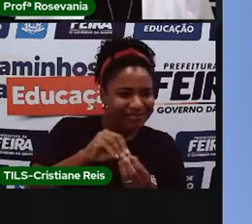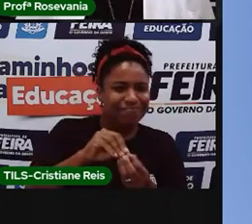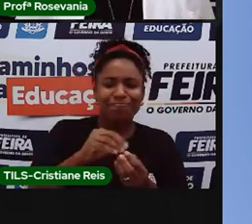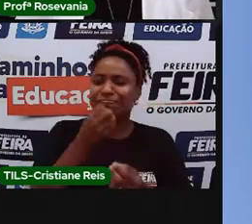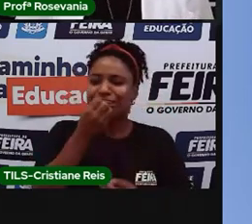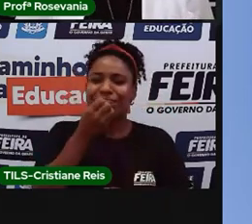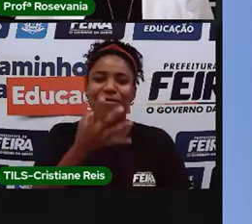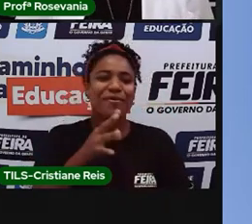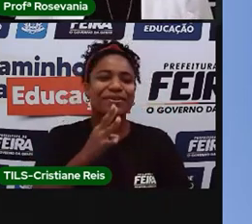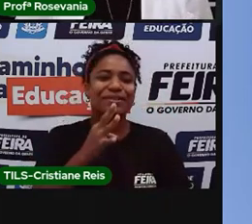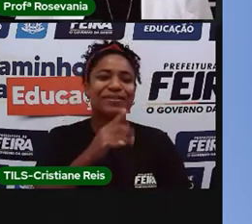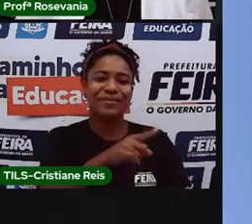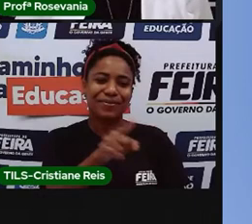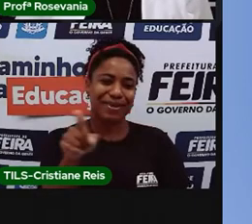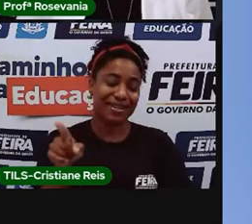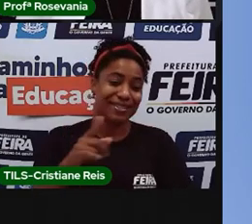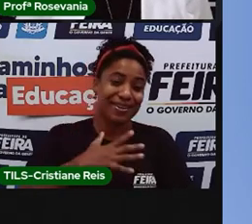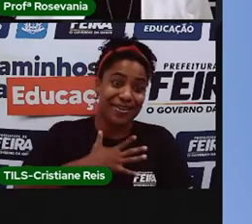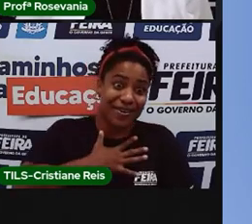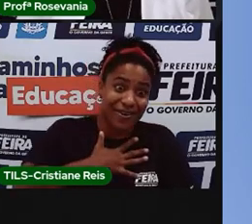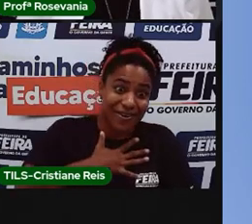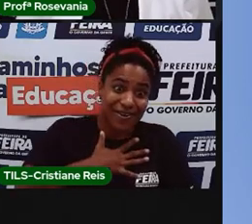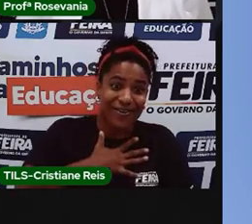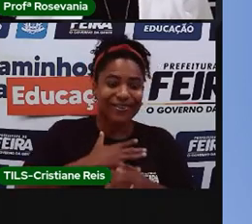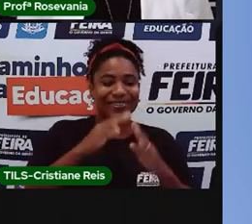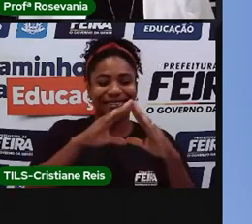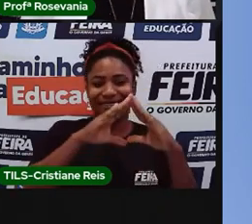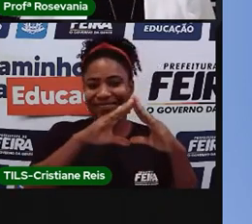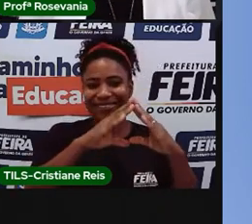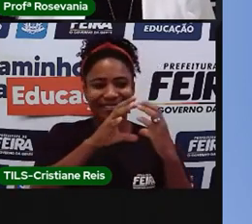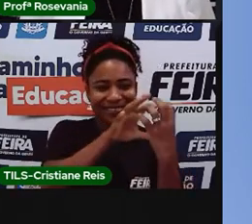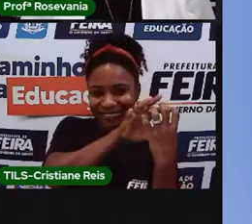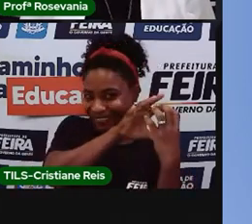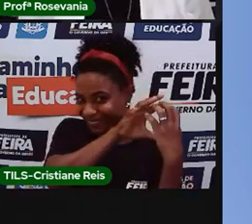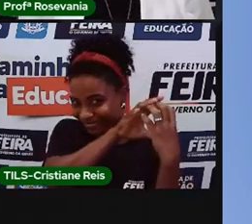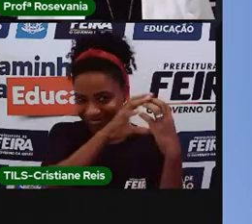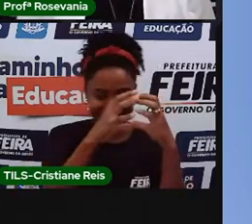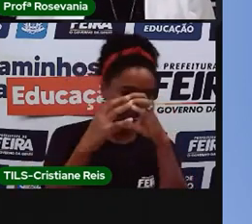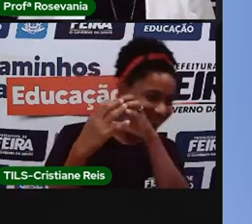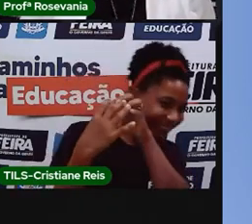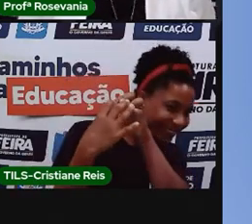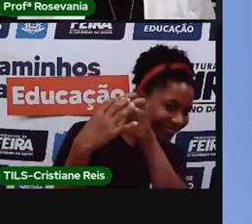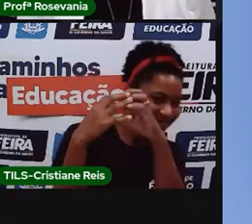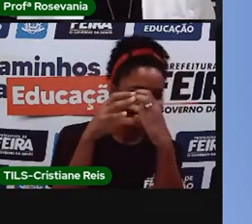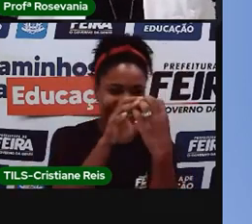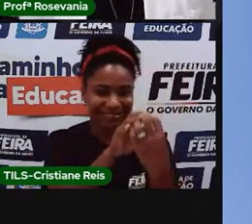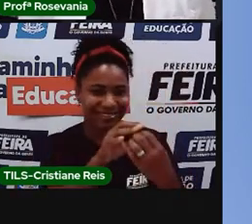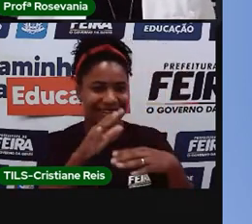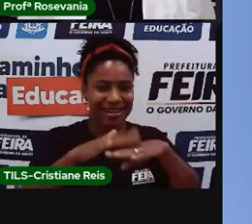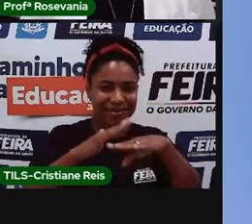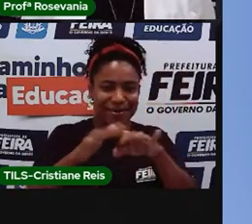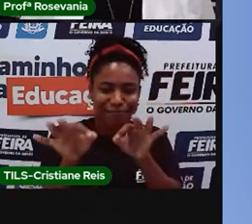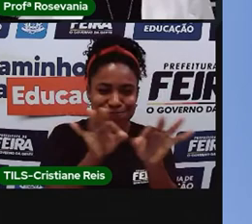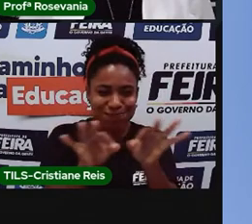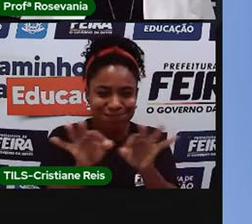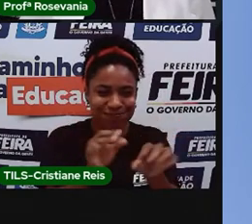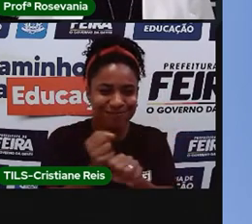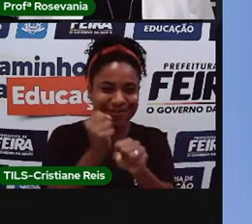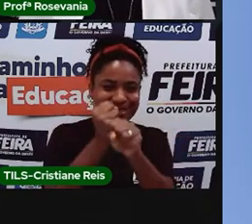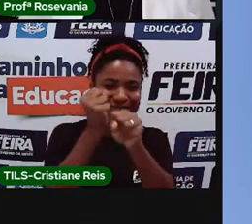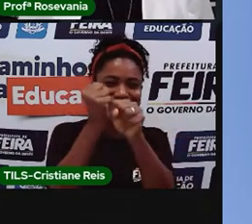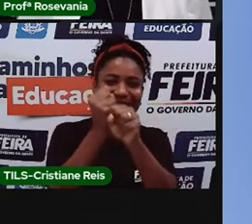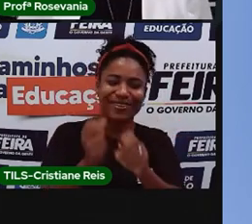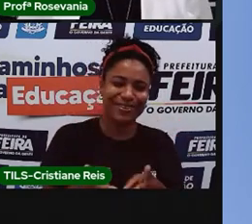muito. Eu, como professora, eu vejo o quanto vocês se divertem, quanto tem trocas, né, quando vocês estão fazendo as maquetes. Então, eu creio